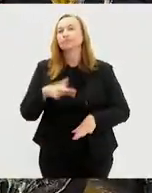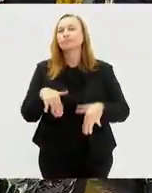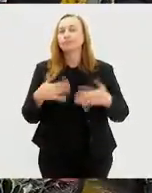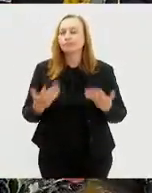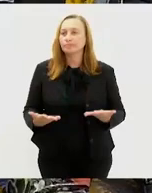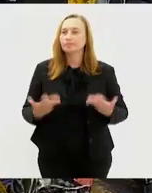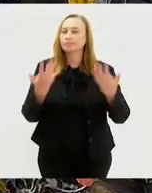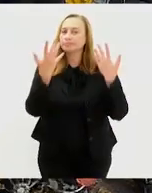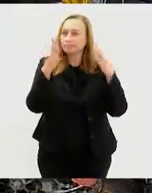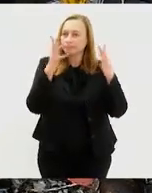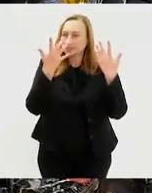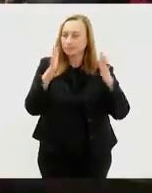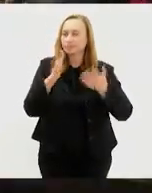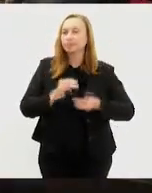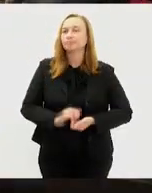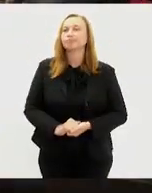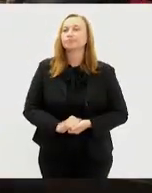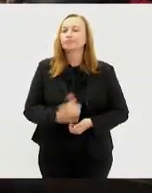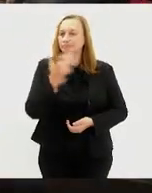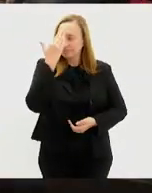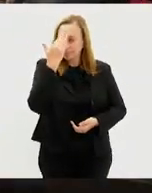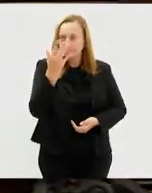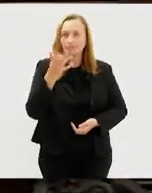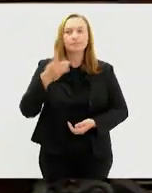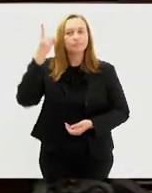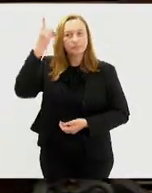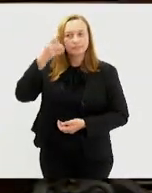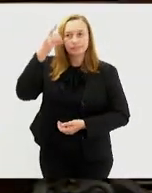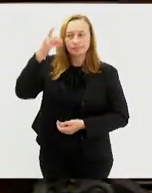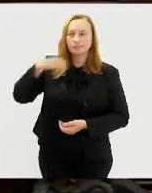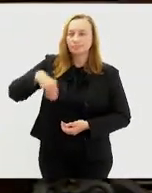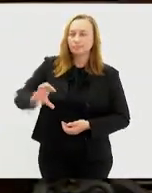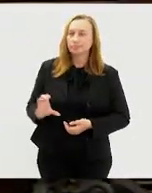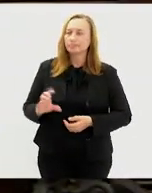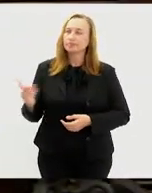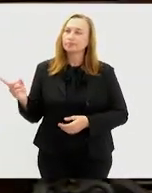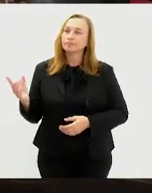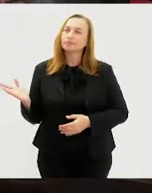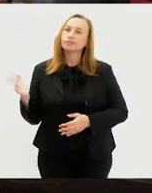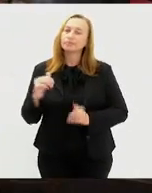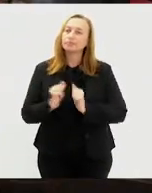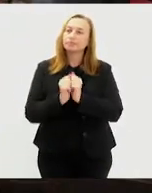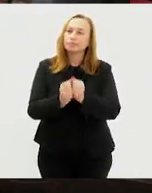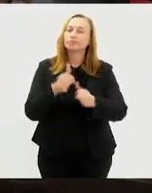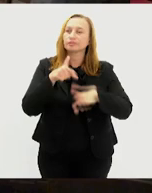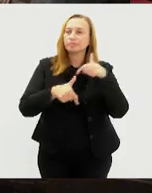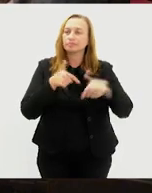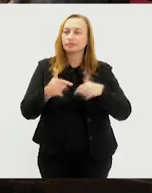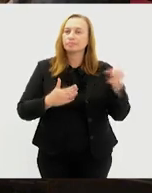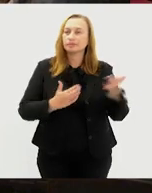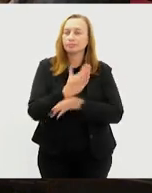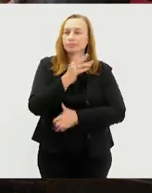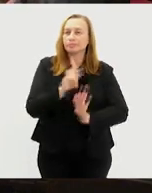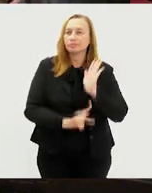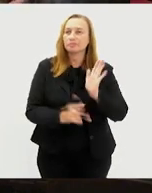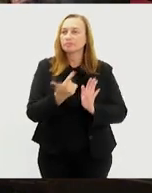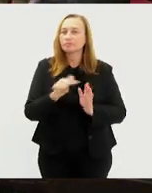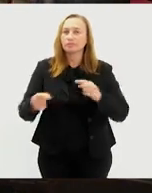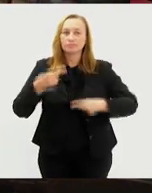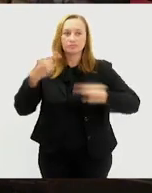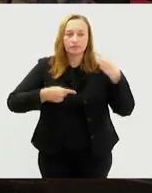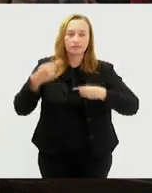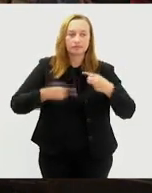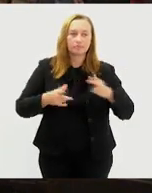de parabéns Obrigado deputado Carlos min Vamos trabalhar para que esse projeto seja aprovado não havendo mais Quem Queira discutir encerrada